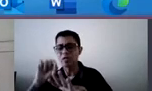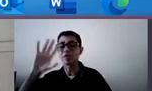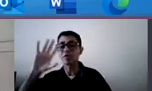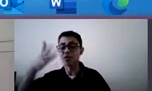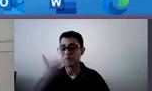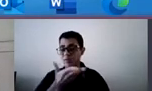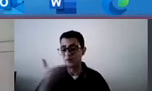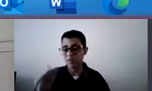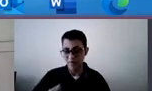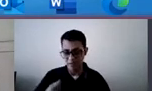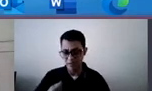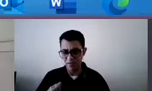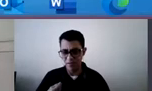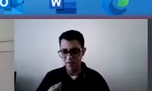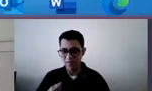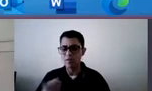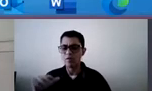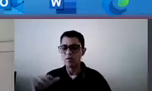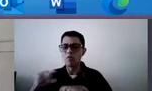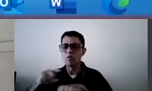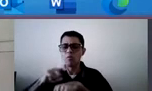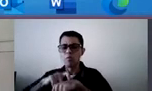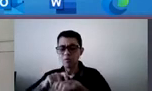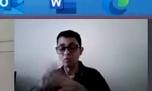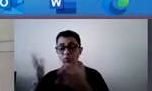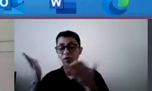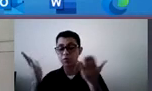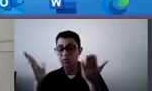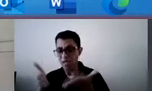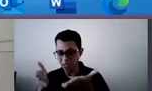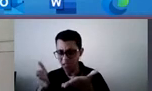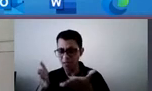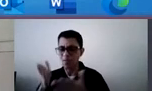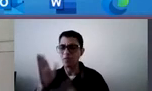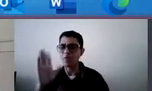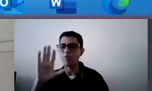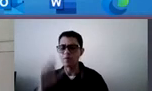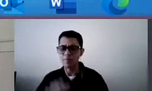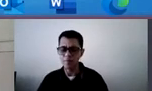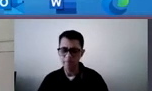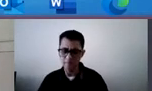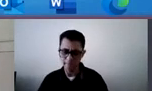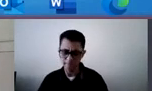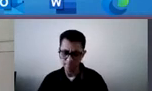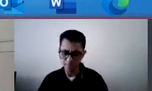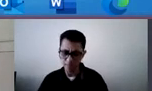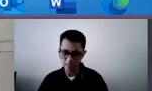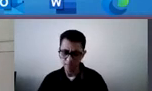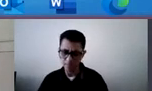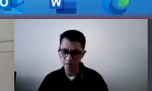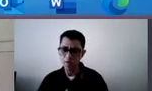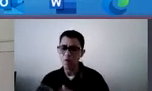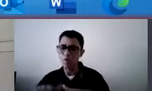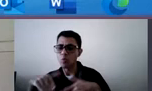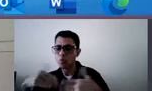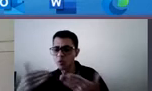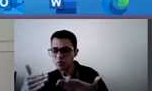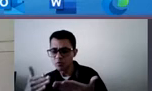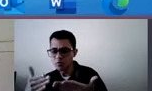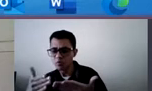Exatamente. Tem a ver com o momento do agora, né? Tem a ver com agora. O momento presente, o quanto que a gente consegue ser resiliente